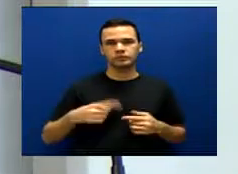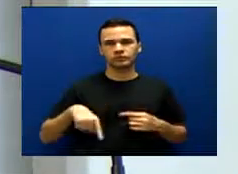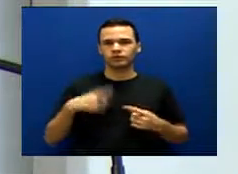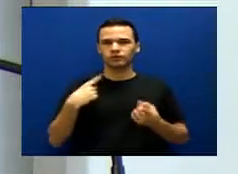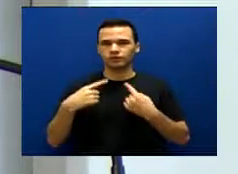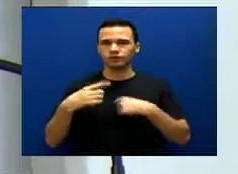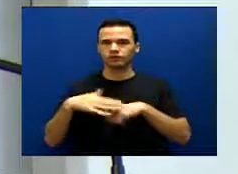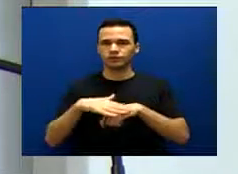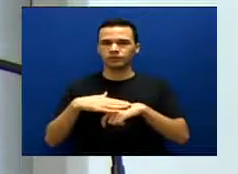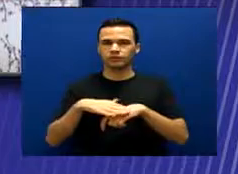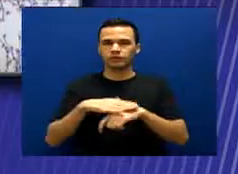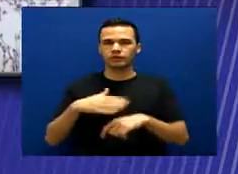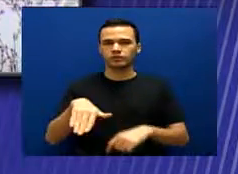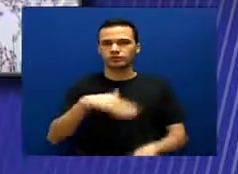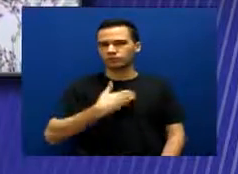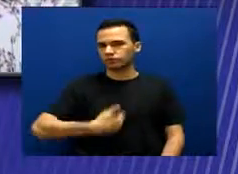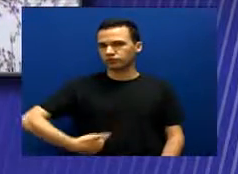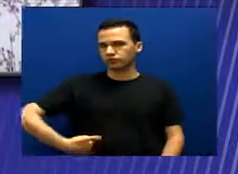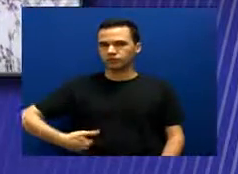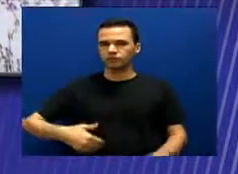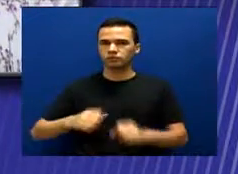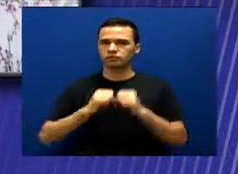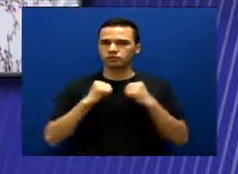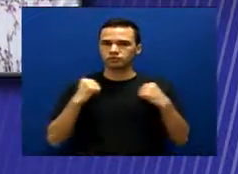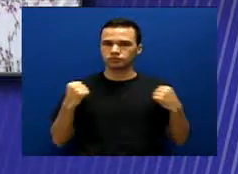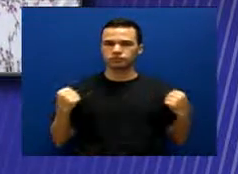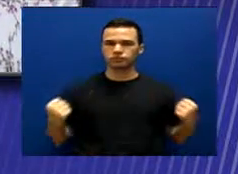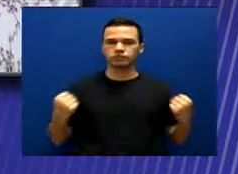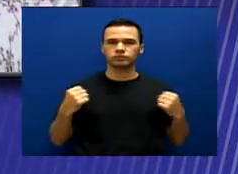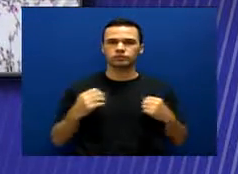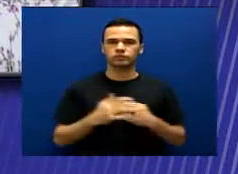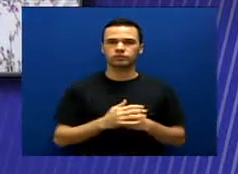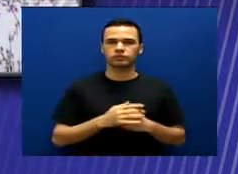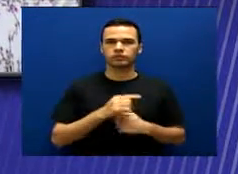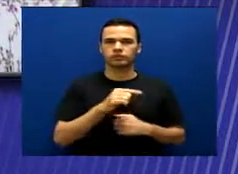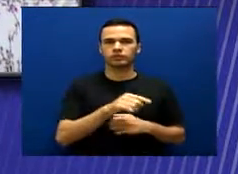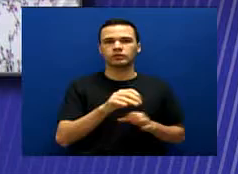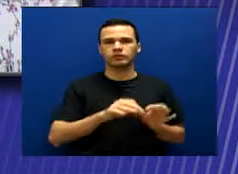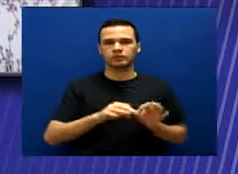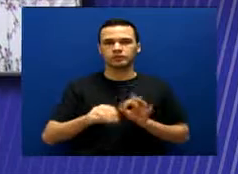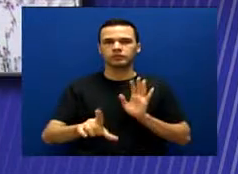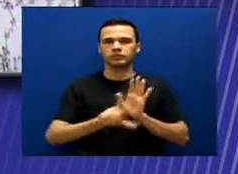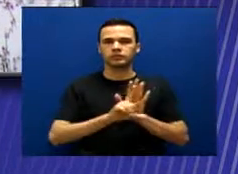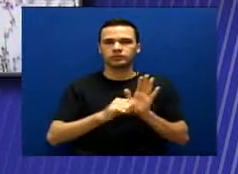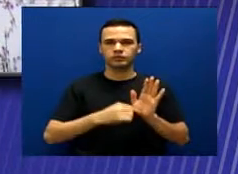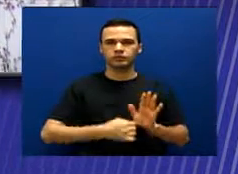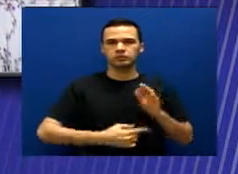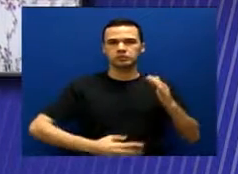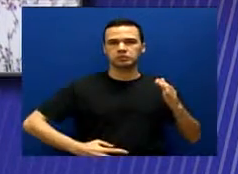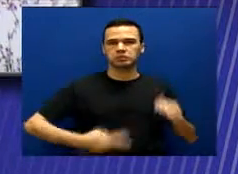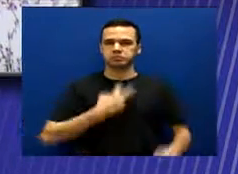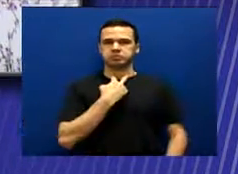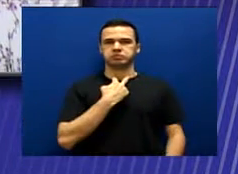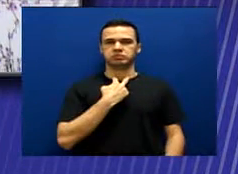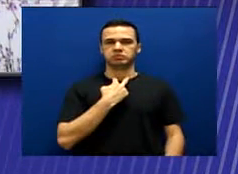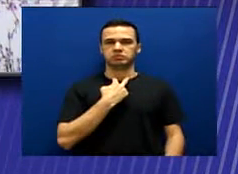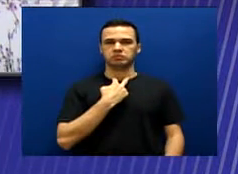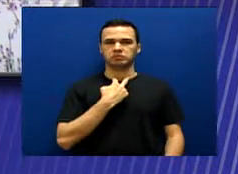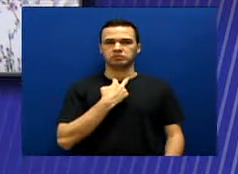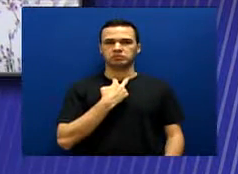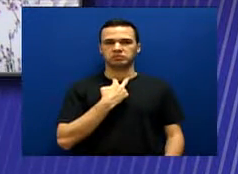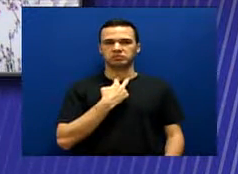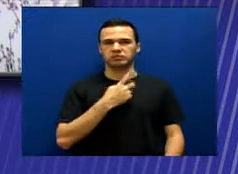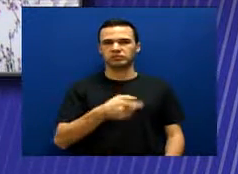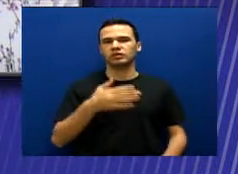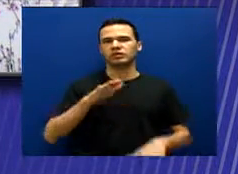só... No governo passado, eles lutaram tudo que foi possível, Fernando, para fazer com que essa lei fosse dificultada, né? Uma hora